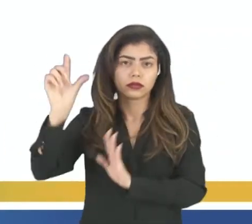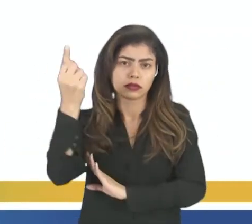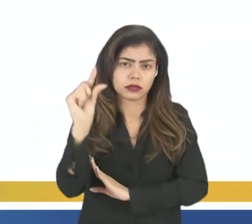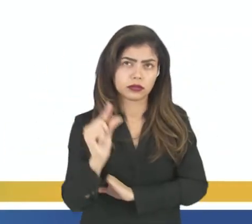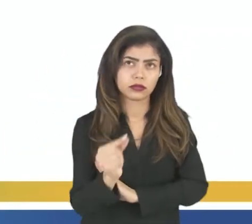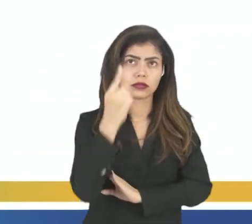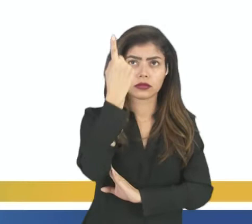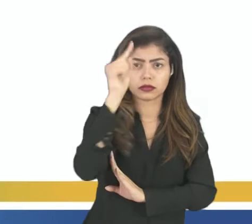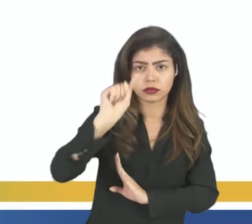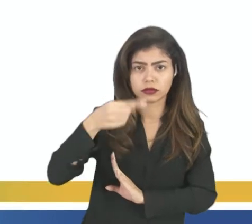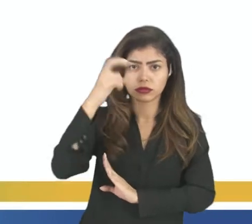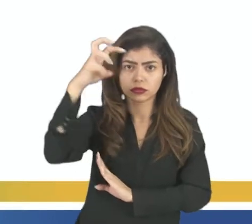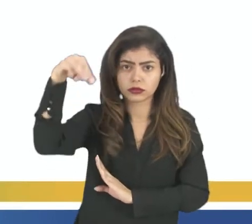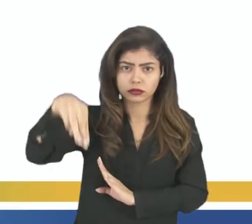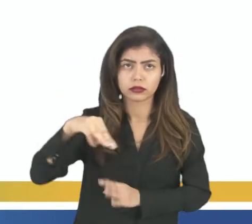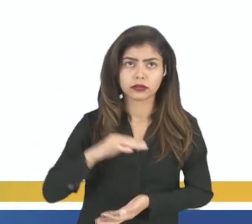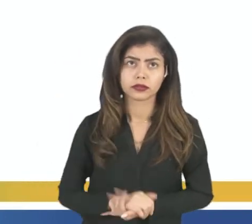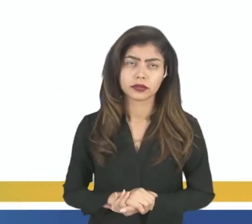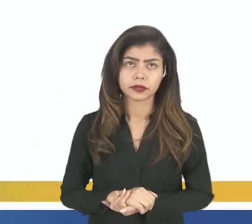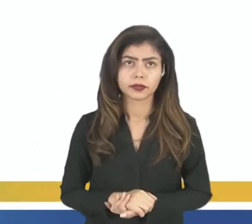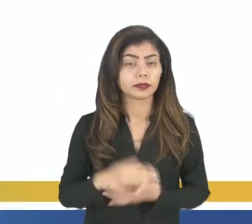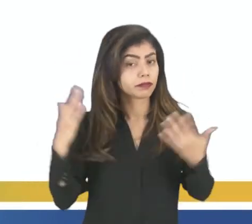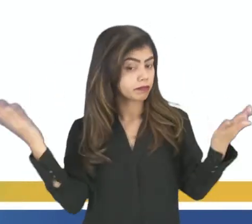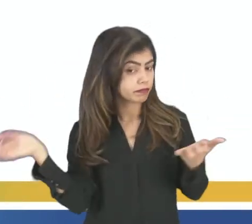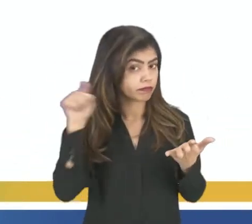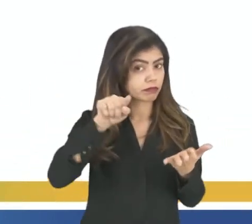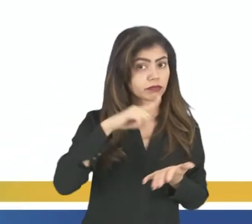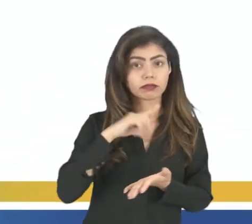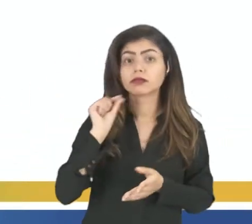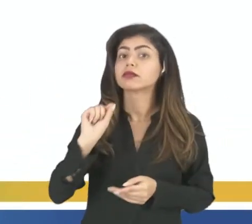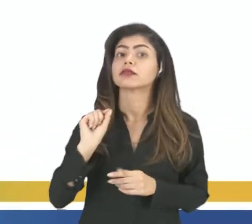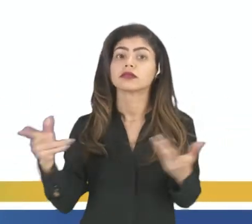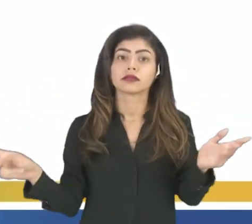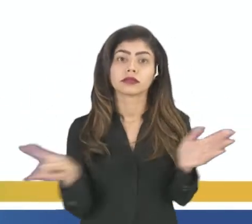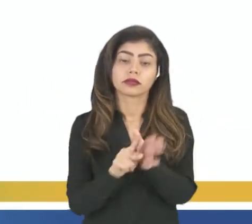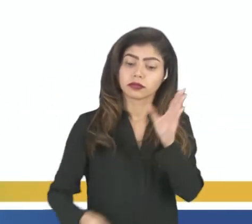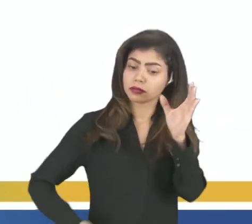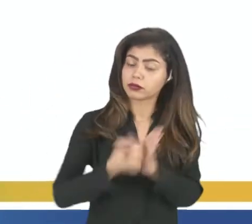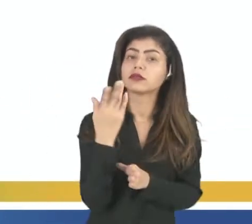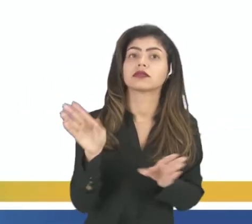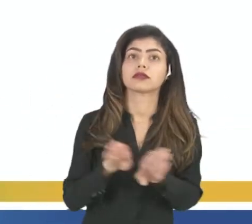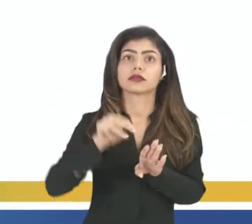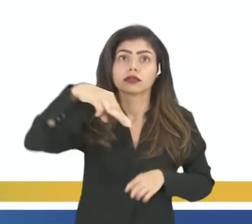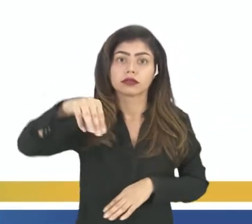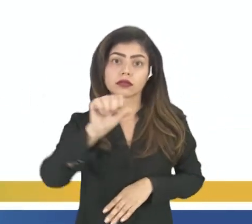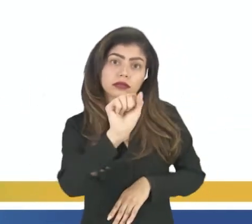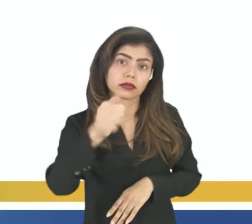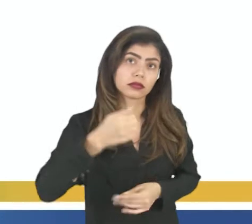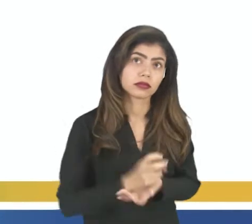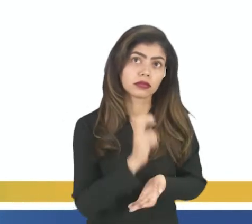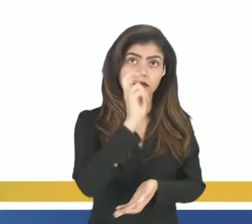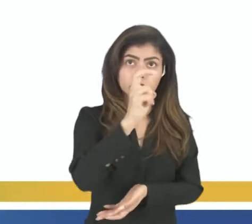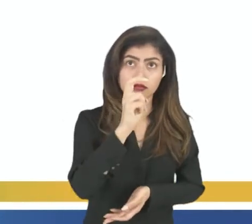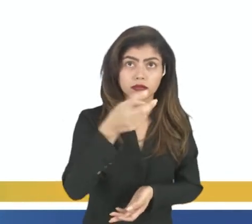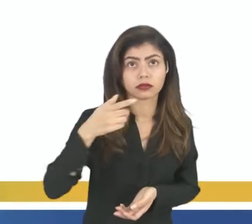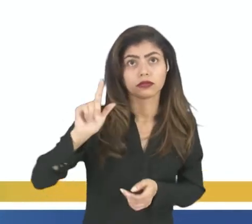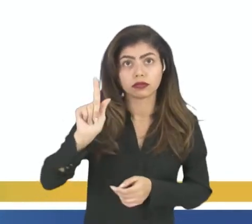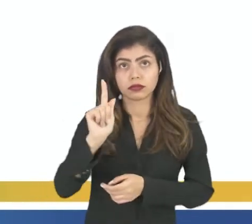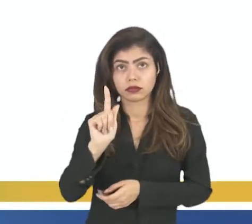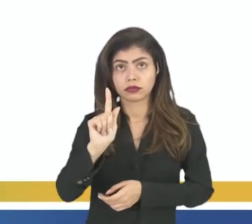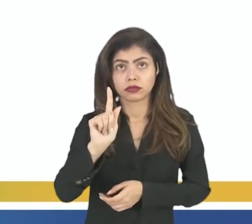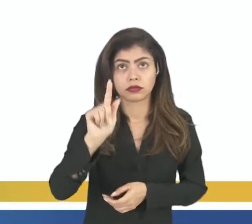diminuiu apenas 1,5 metros. Então, nós temos aí o produto massa vezes gravidade, que dá o